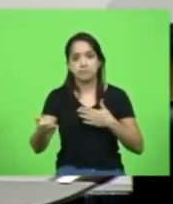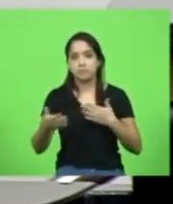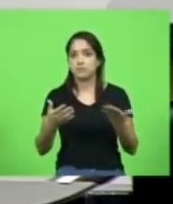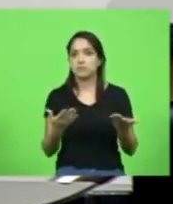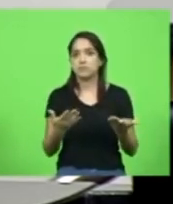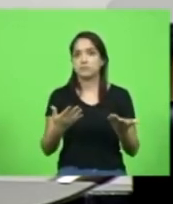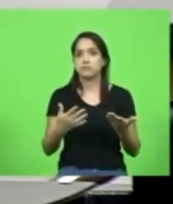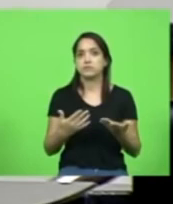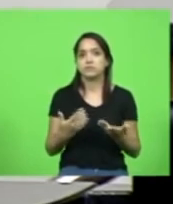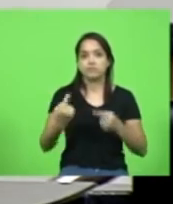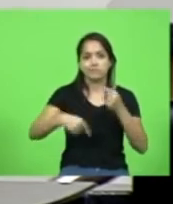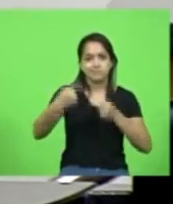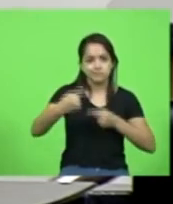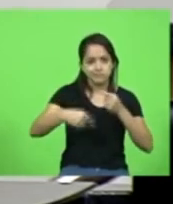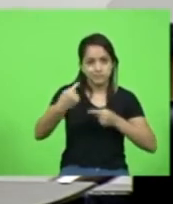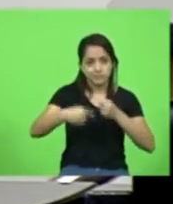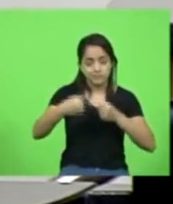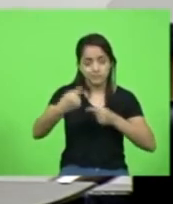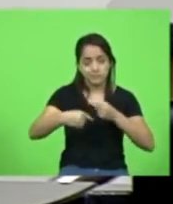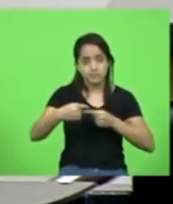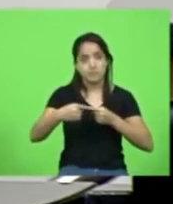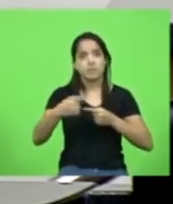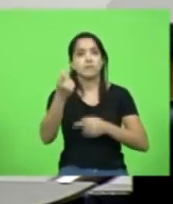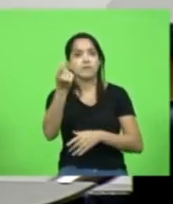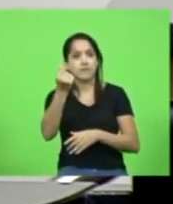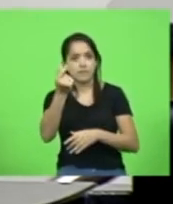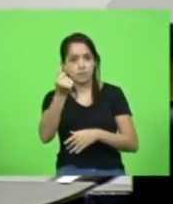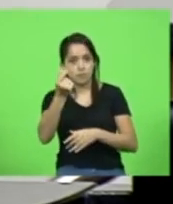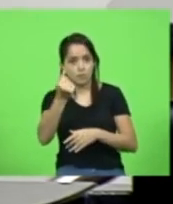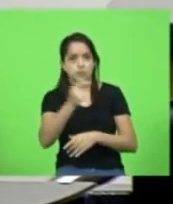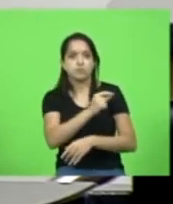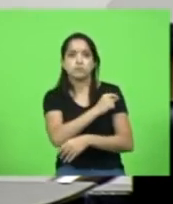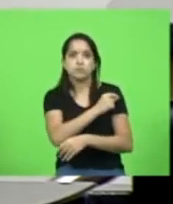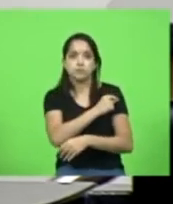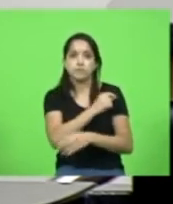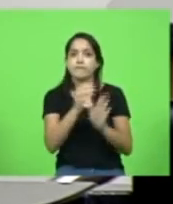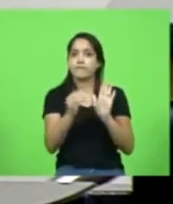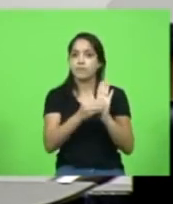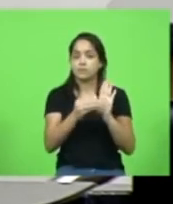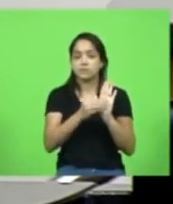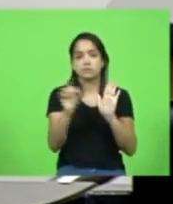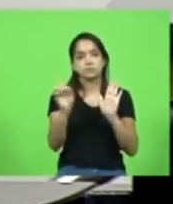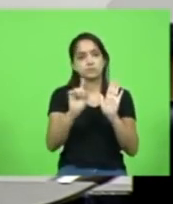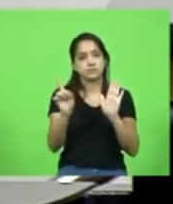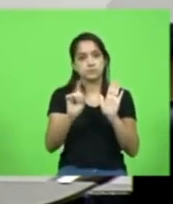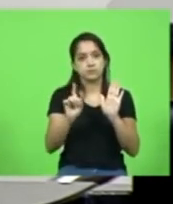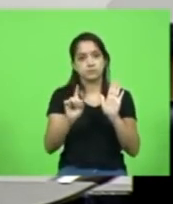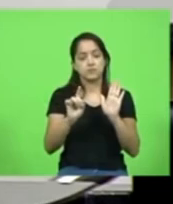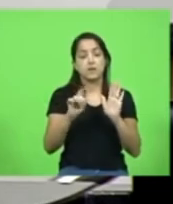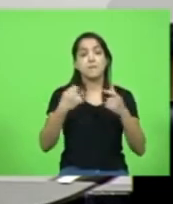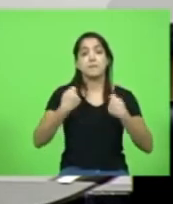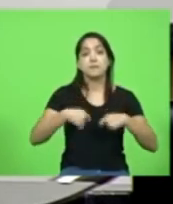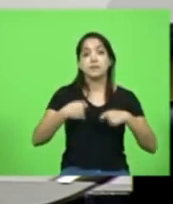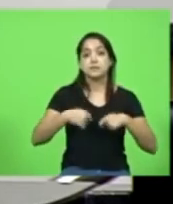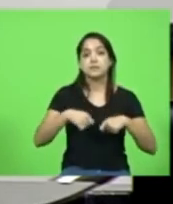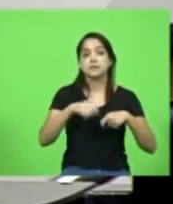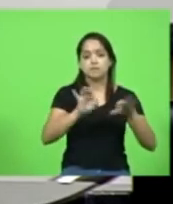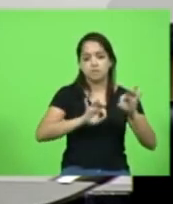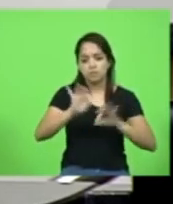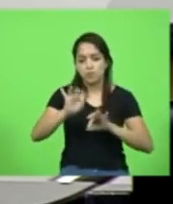política, recurso e vacina não vão faltar. O que tem que ter é